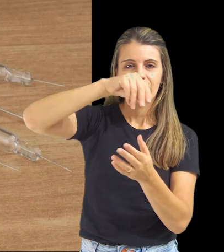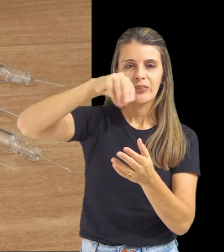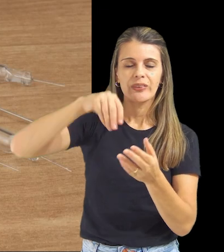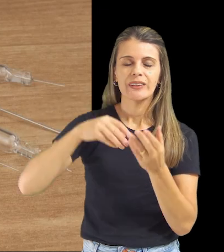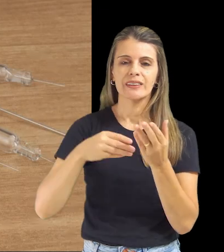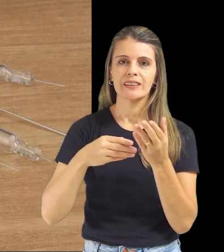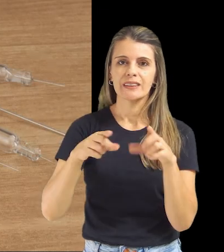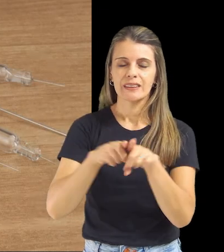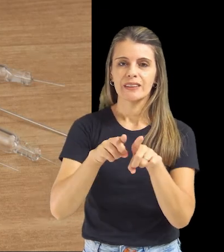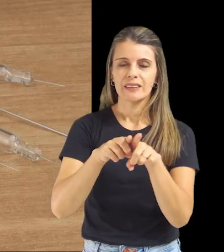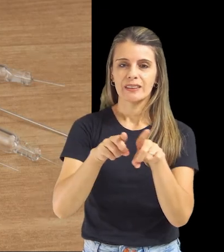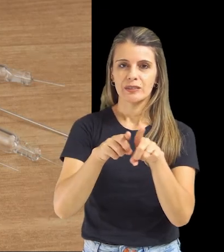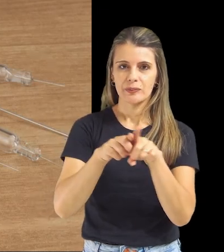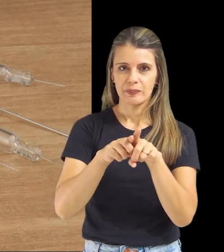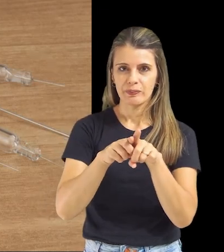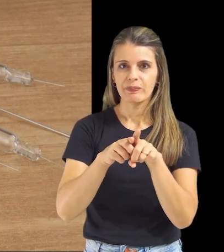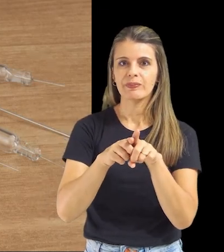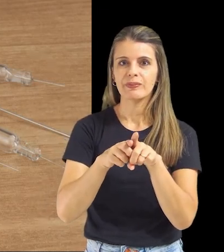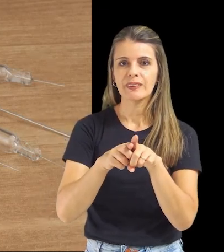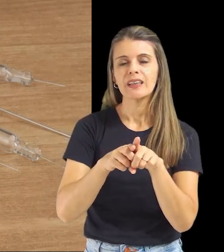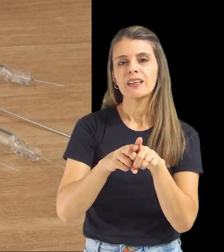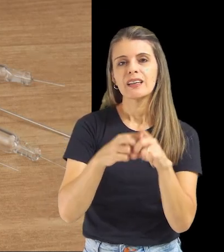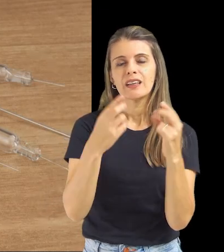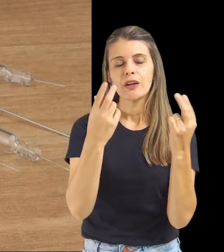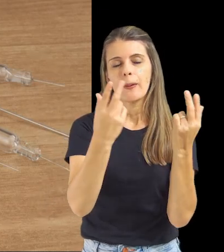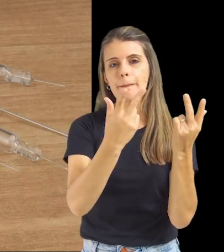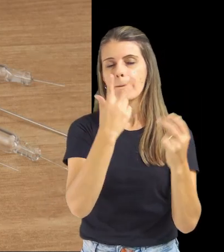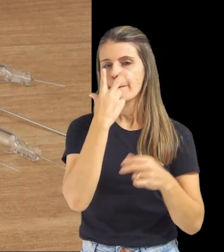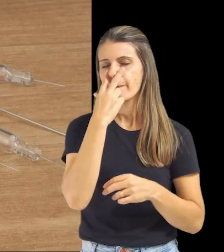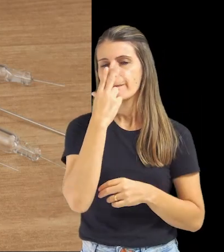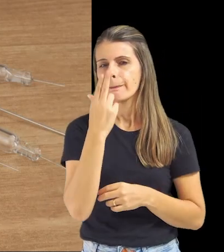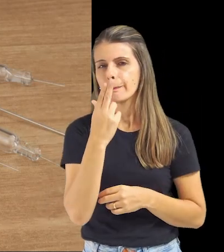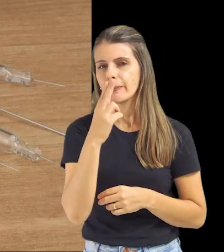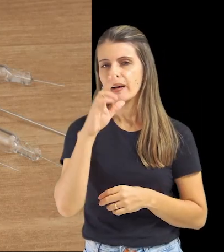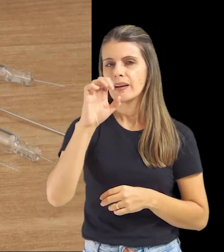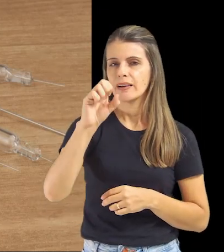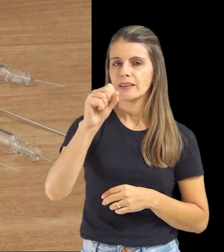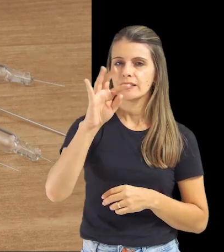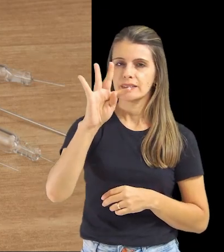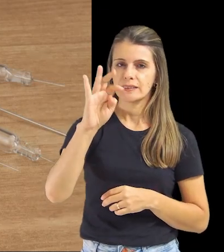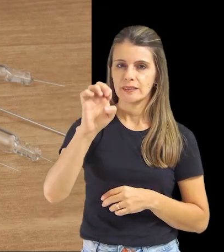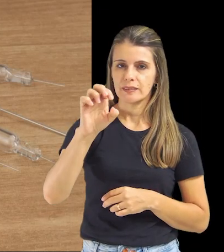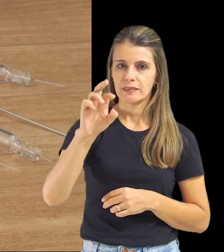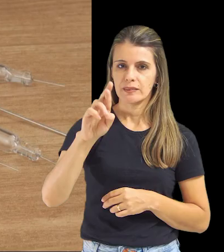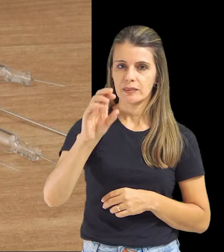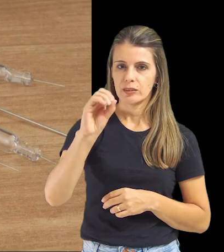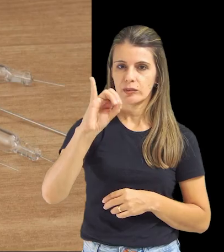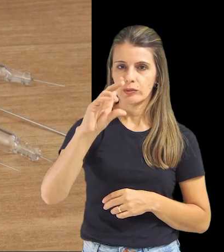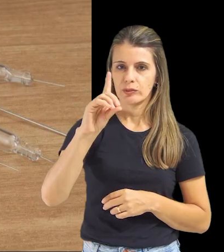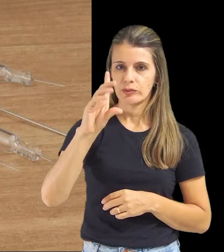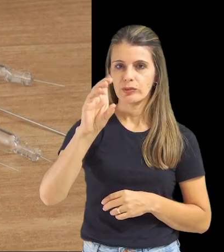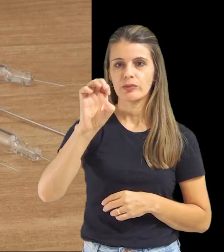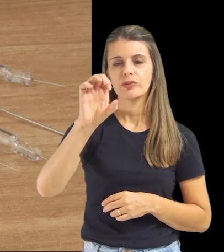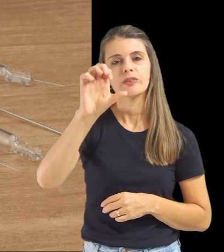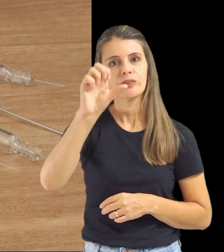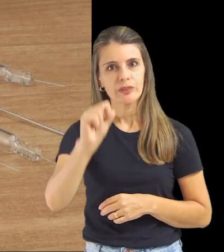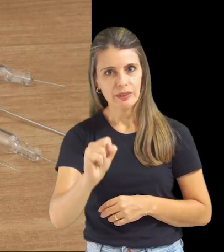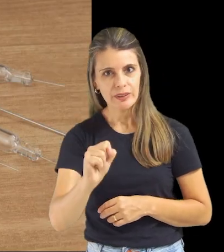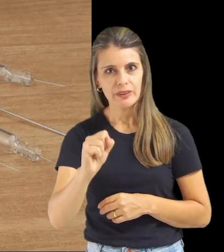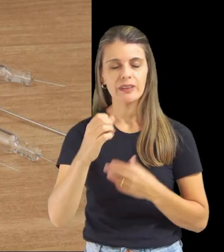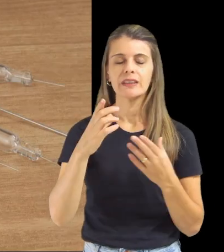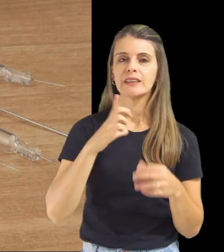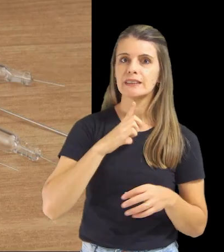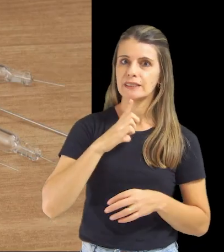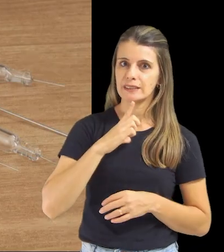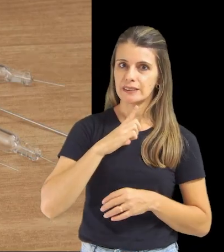Esteroides são semelhantes à molécula do colesterol. Tem estrutura diferenciada dos demais lipídios. Os